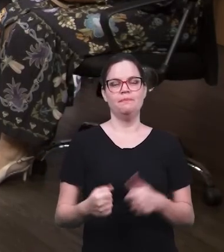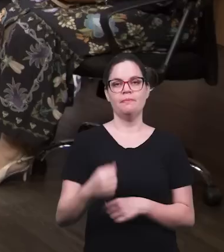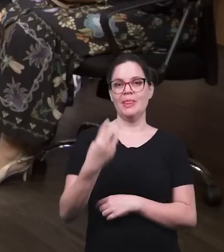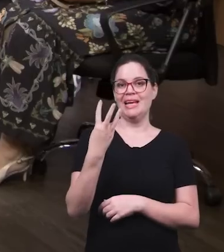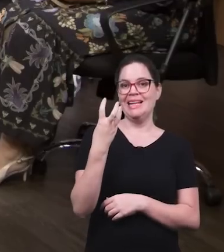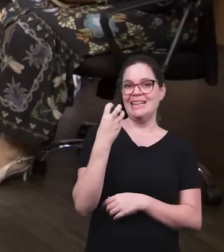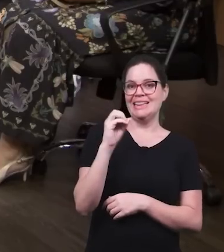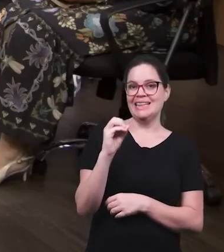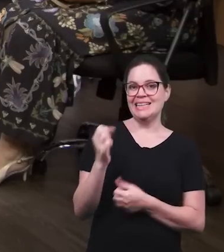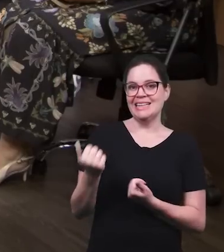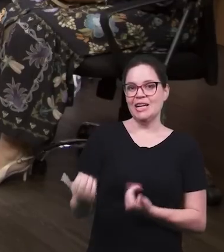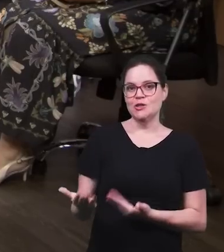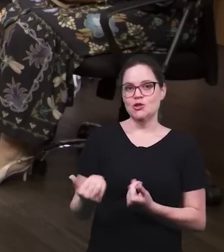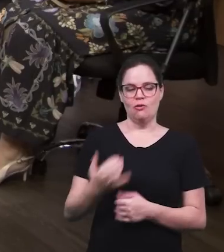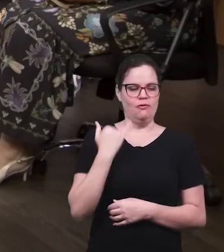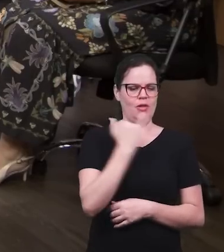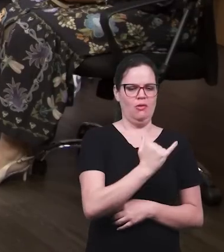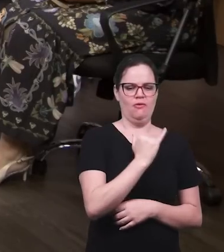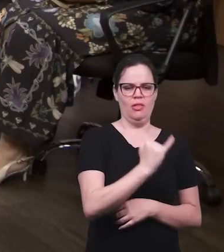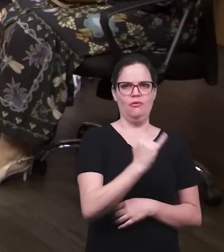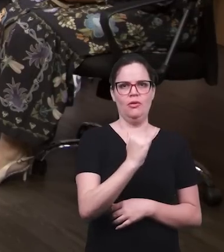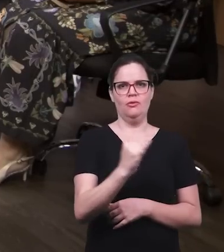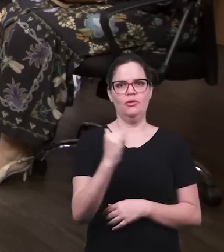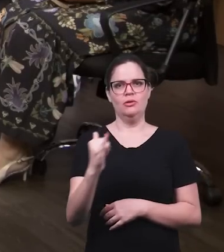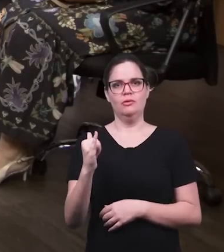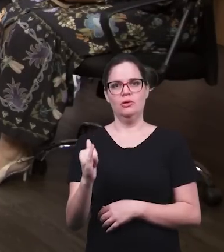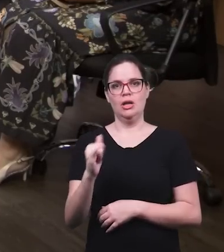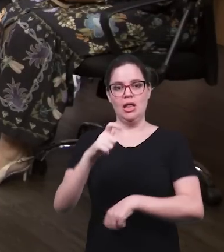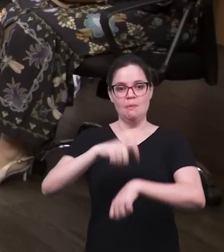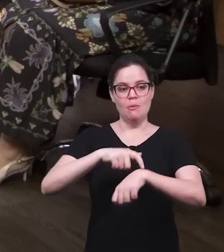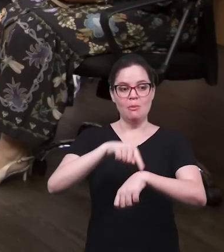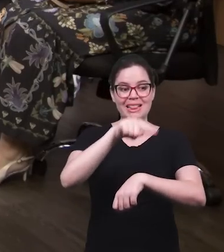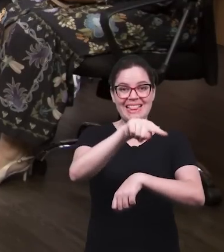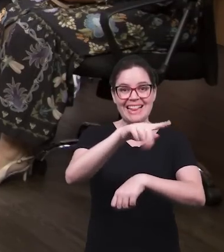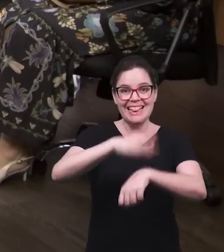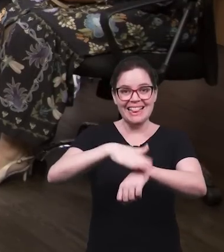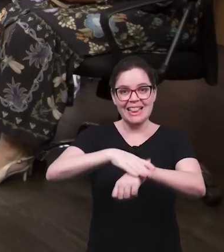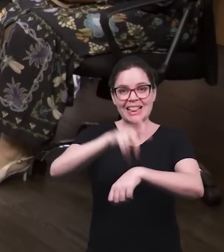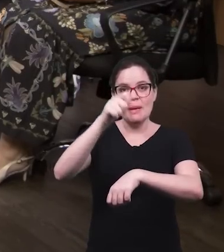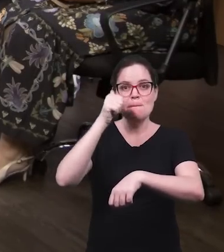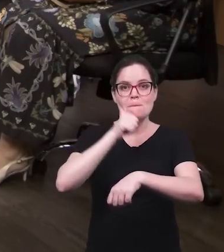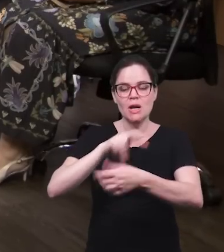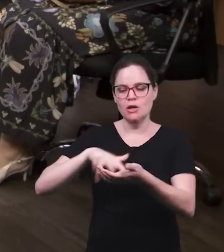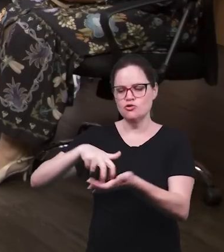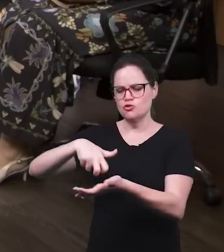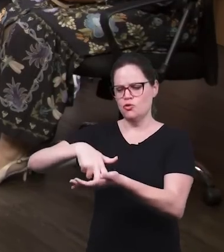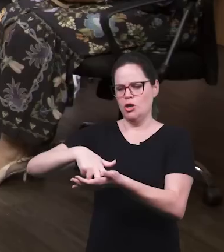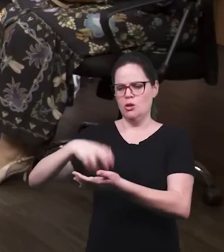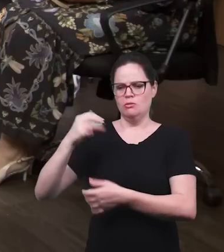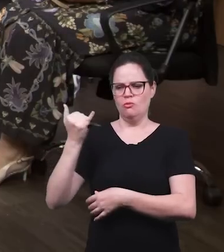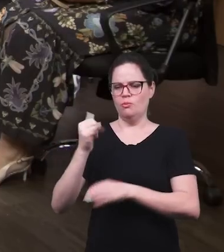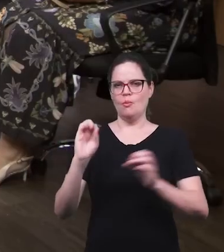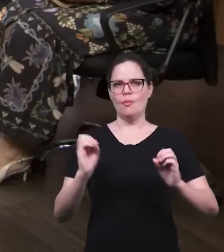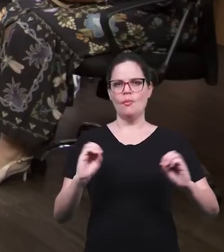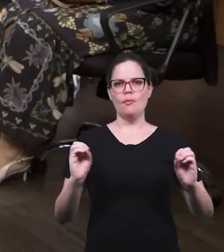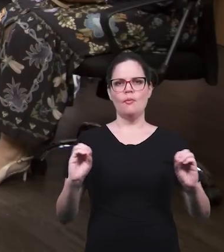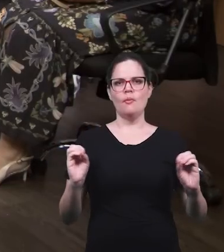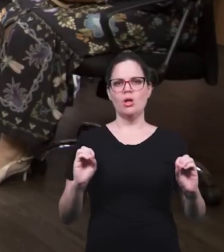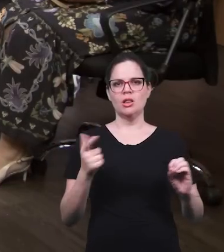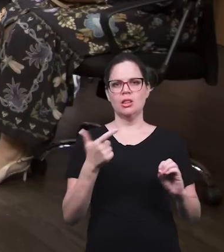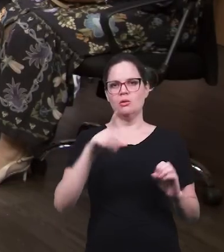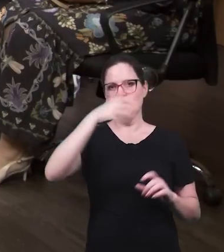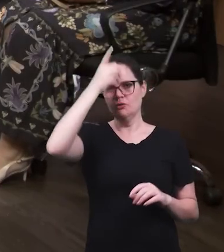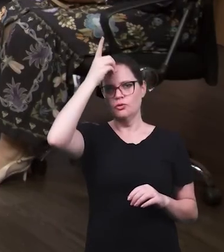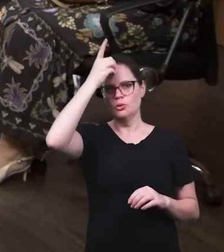30 jovens, falou com uns 30. Quando chegou a voz dela, ela ajoelhou, nada. Nada, não teve um dom, não teve uma visão, não teve uma